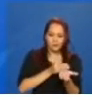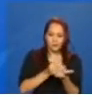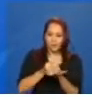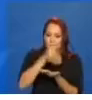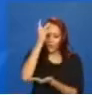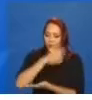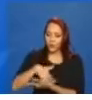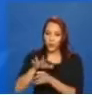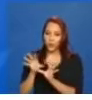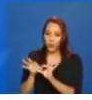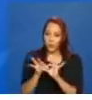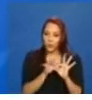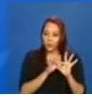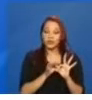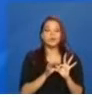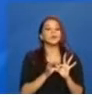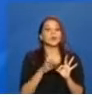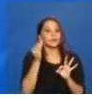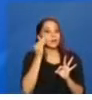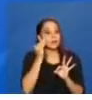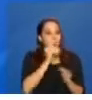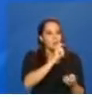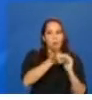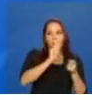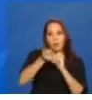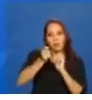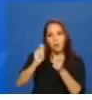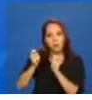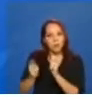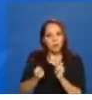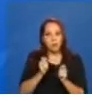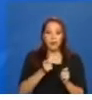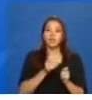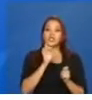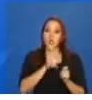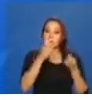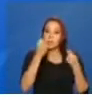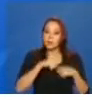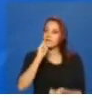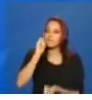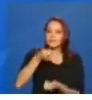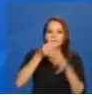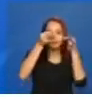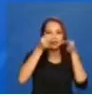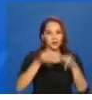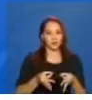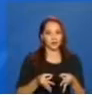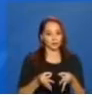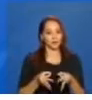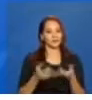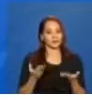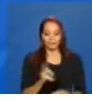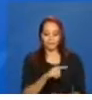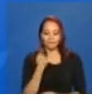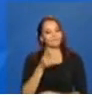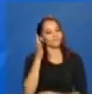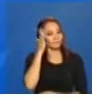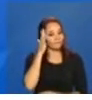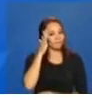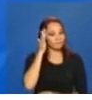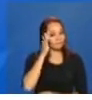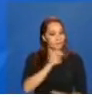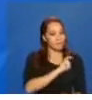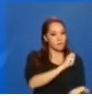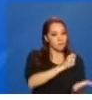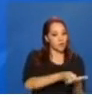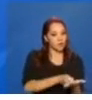unidos na tentativa de pagar o mais rápido possível, mas da maneira correta. Nós sabemos que um